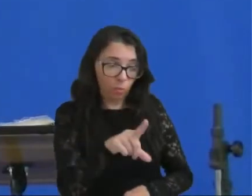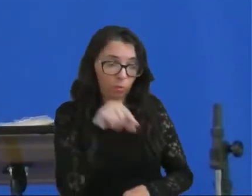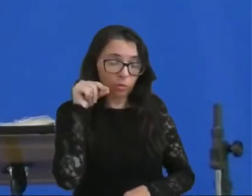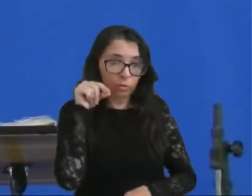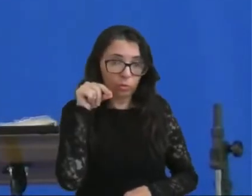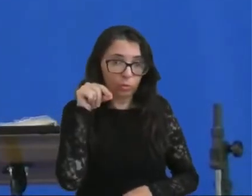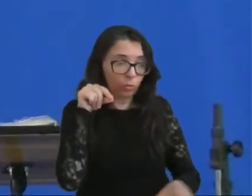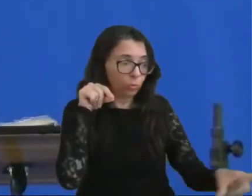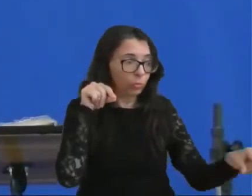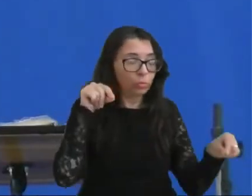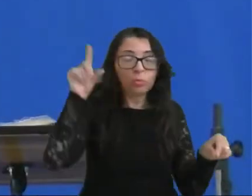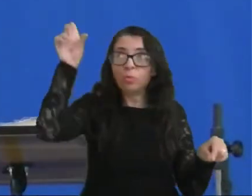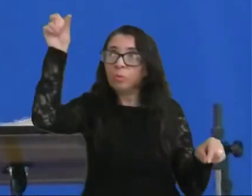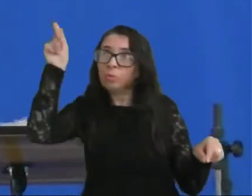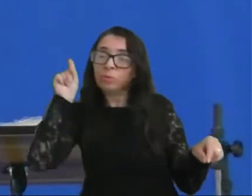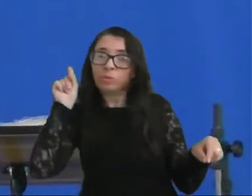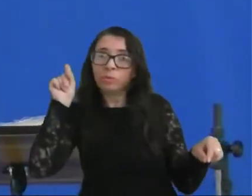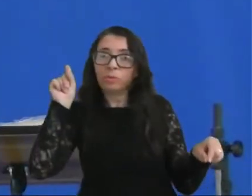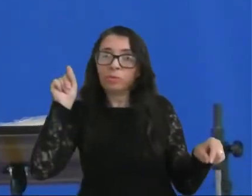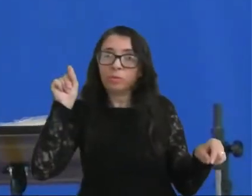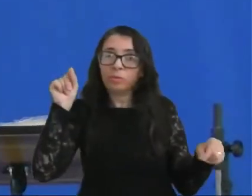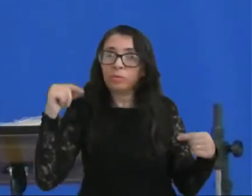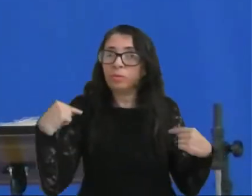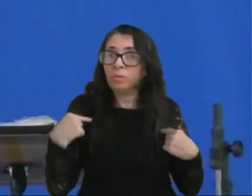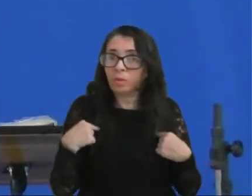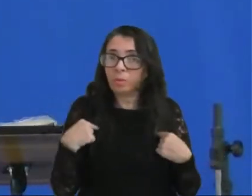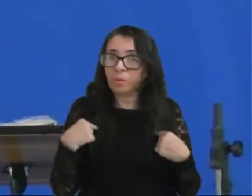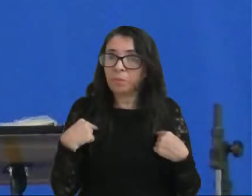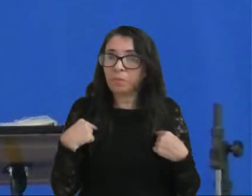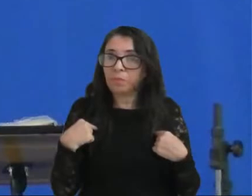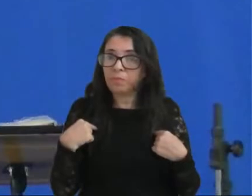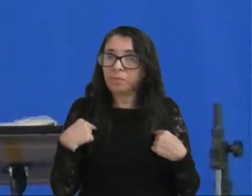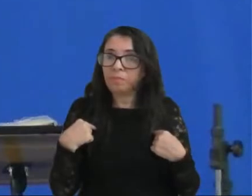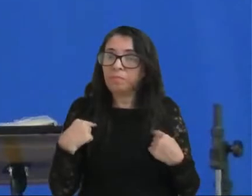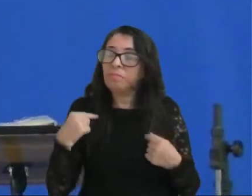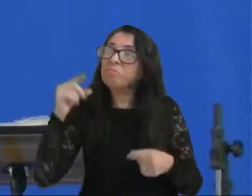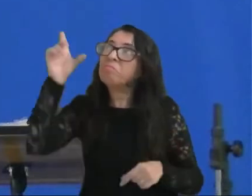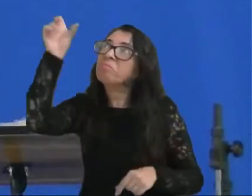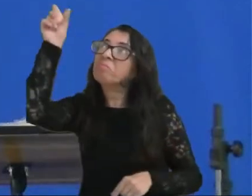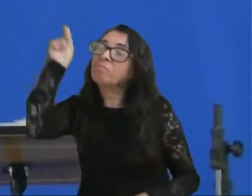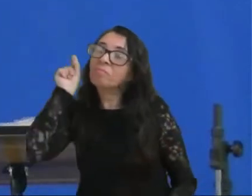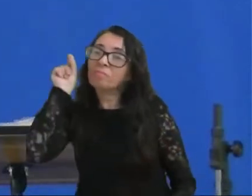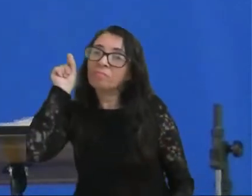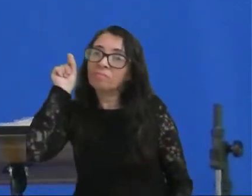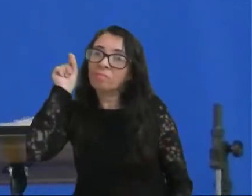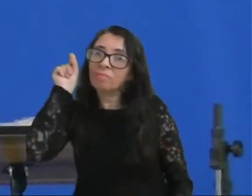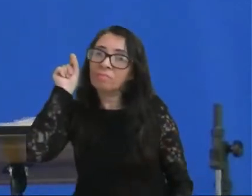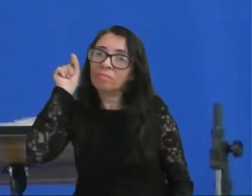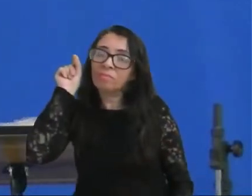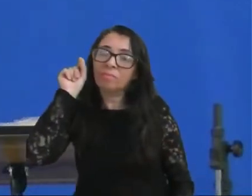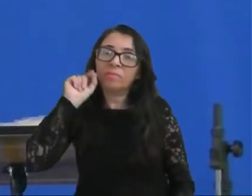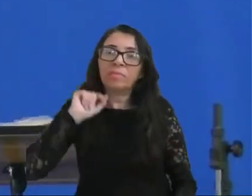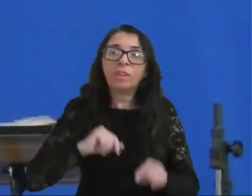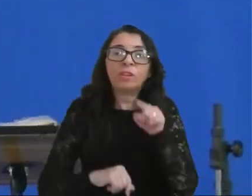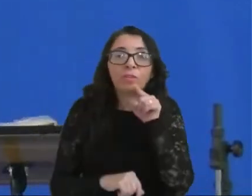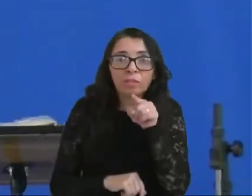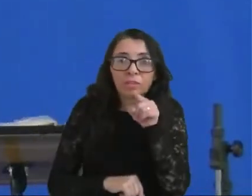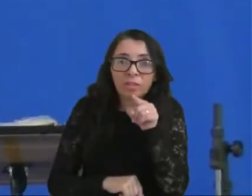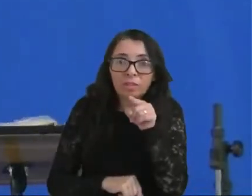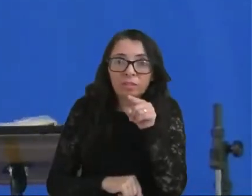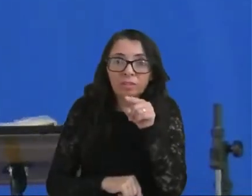está vendo? O que Jesus está vendo quando Ele começa a andar no meio da igreja de hoje?